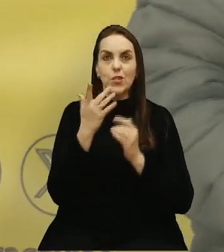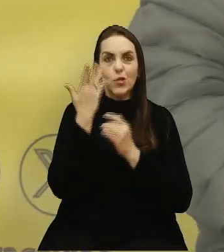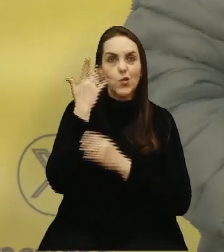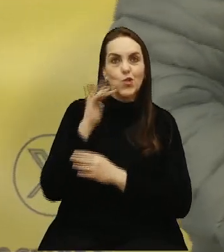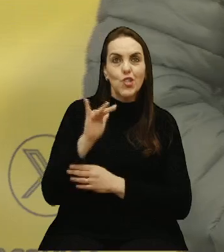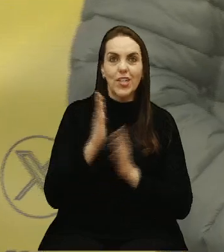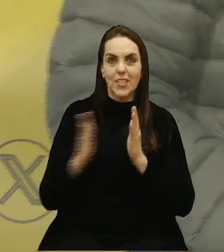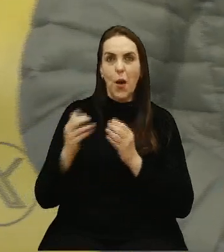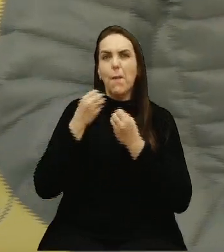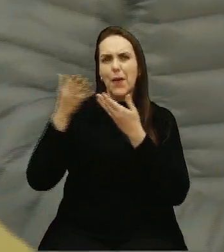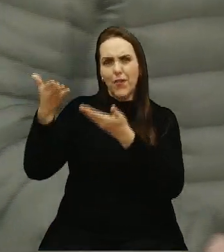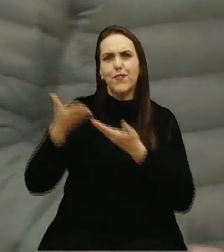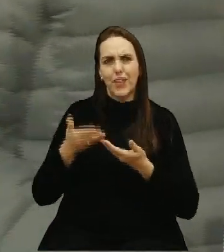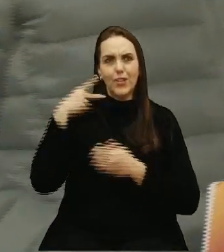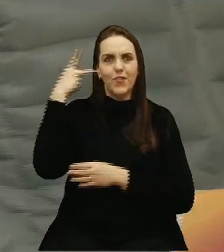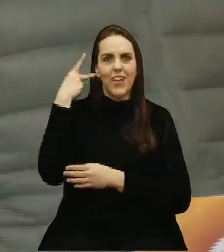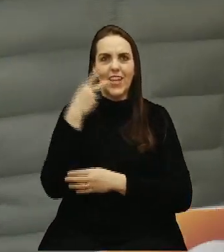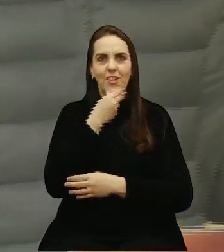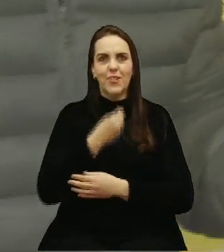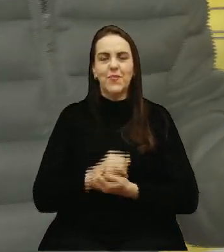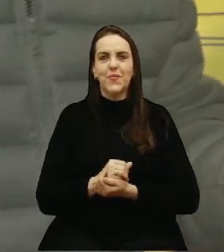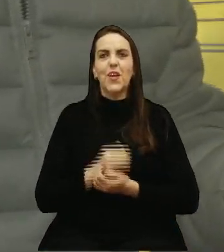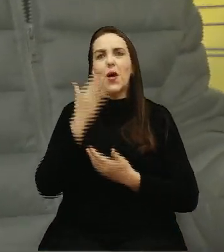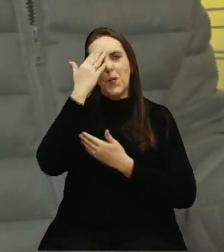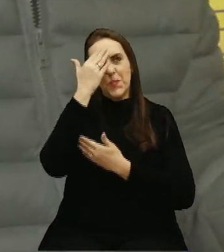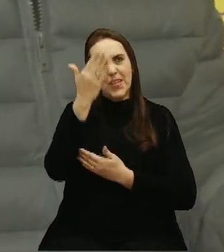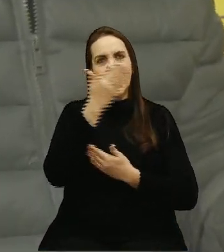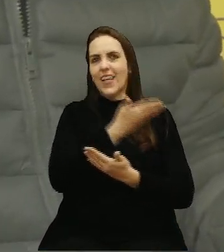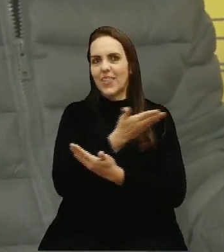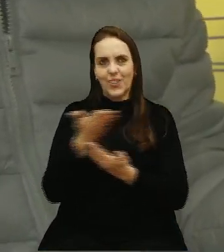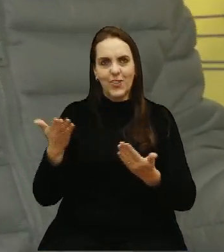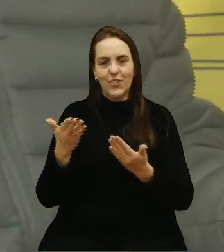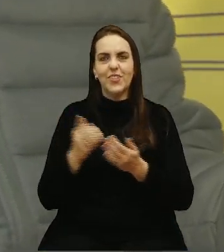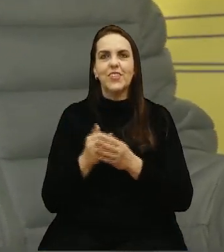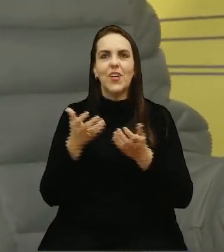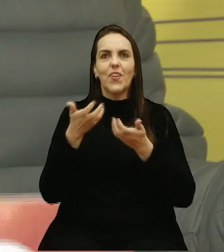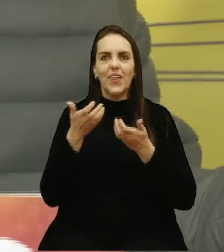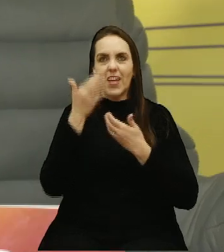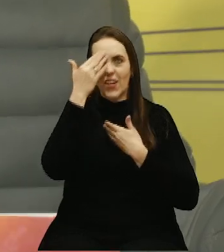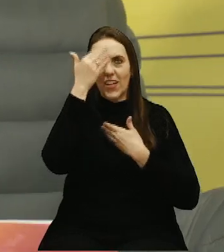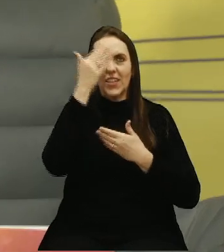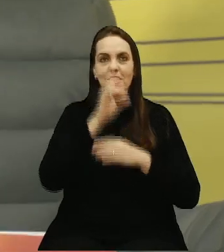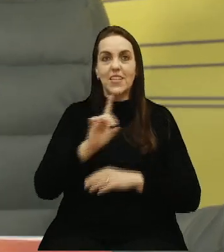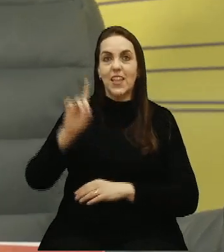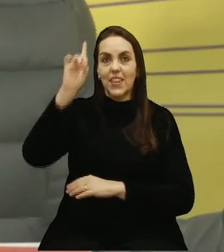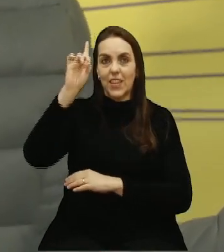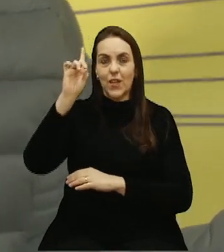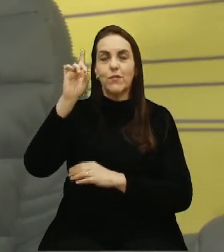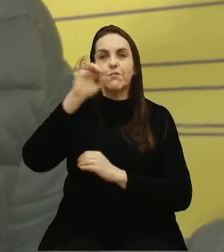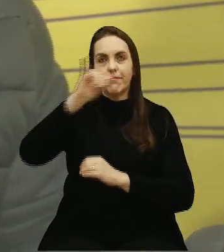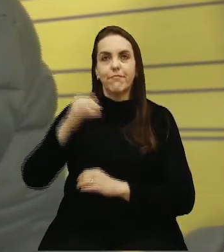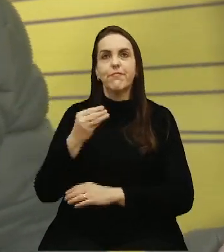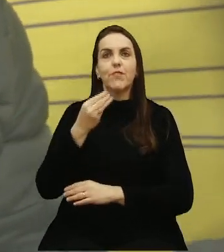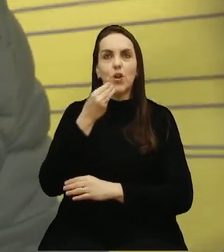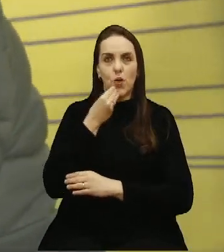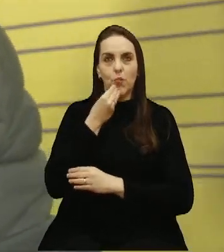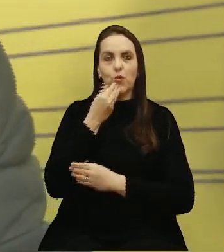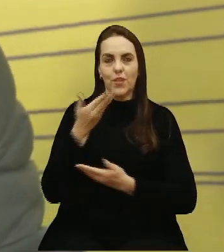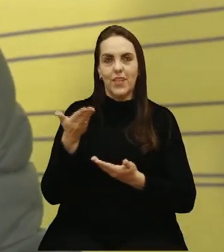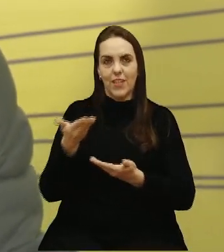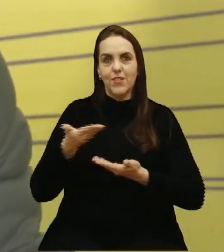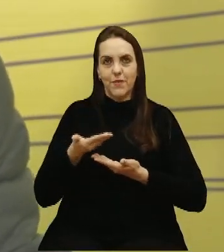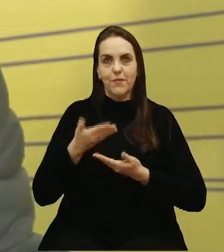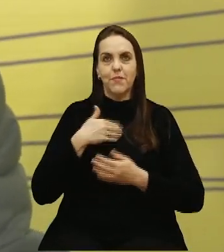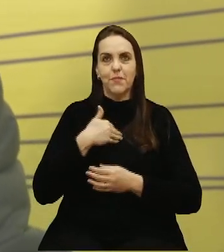bem-vindo. Pode falar. Obrigado a todos. Eu quero agradecer a Deus pela oportunidade que me foi proposto